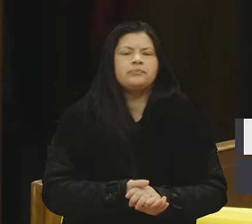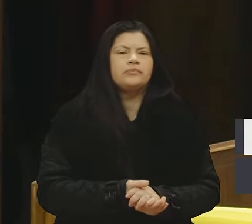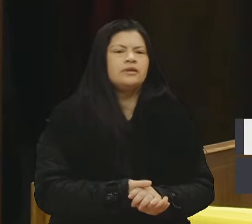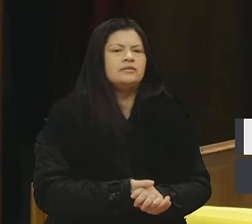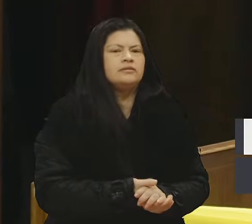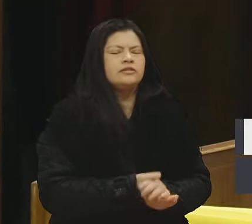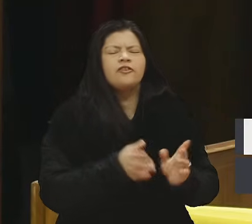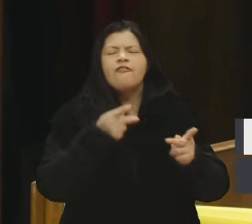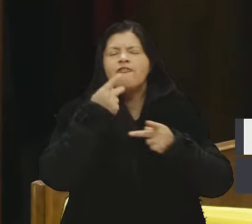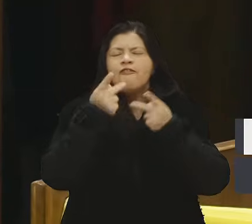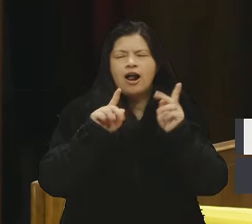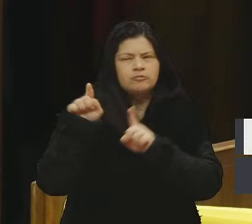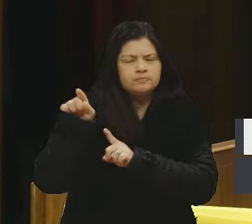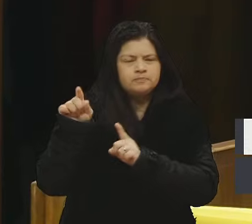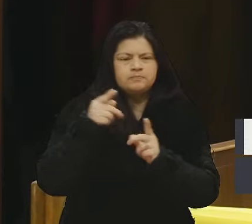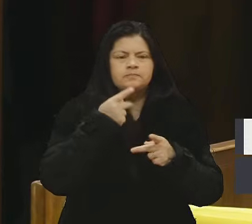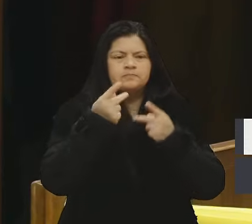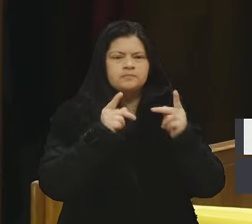Eles dizem...